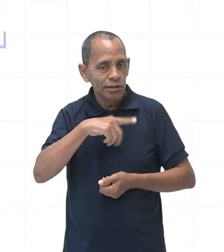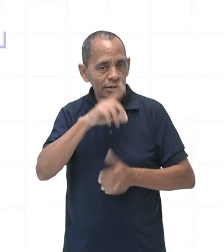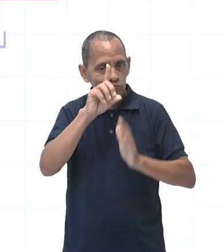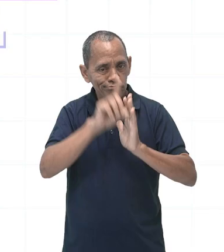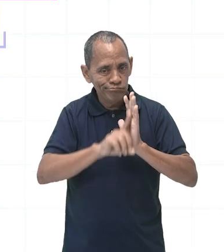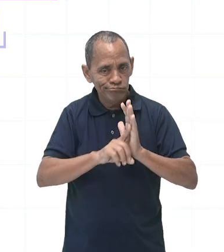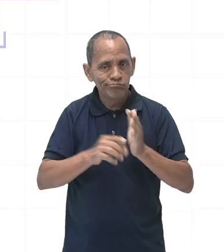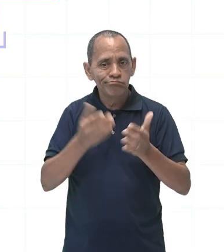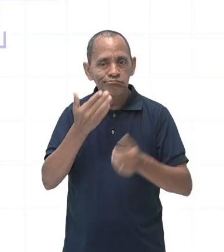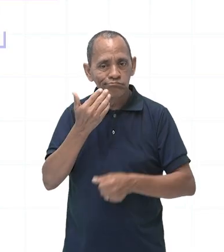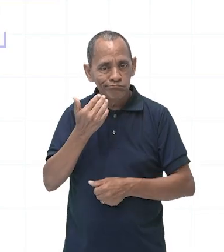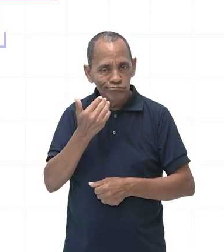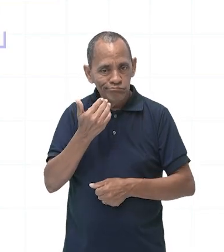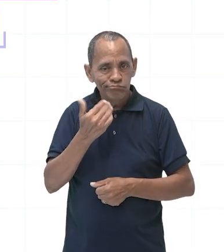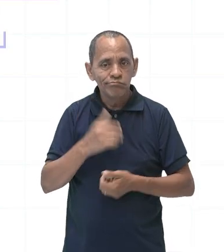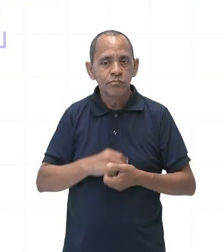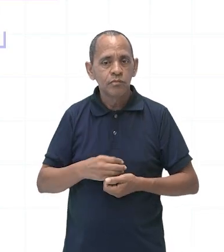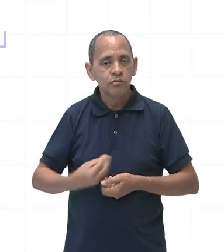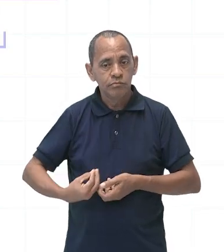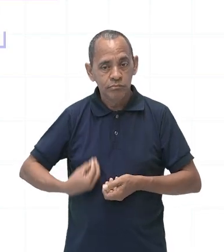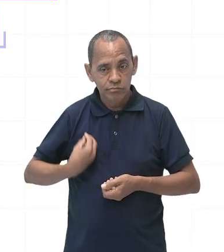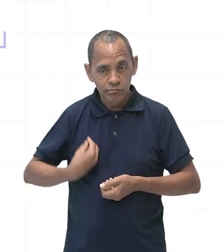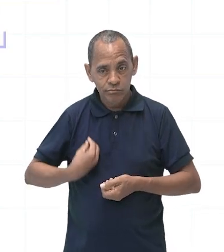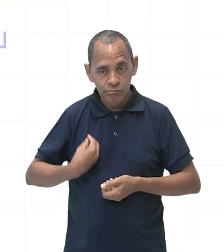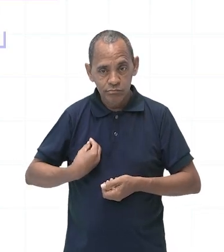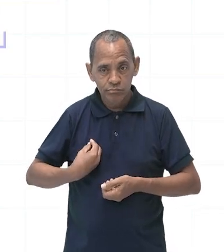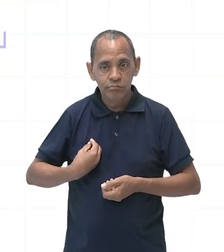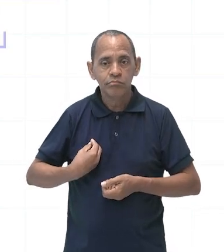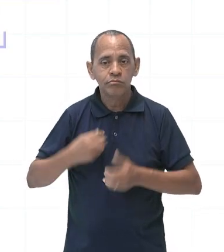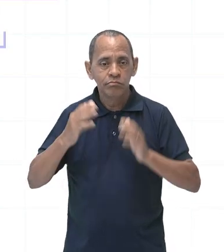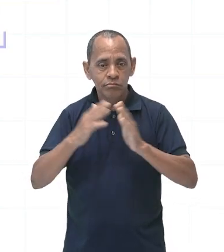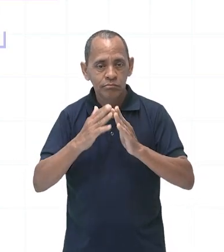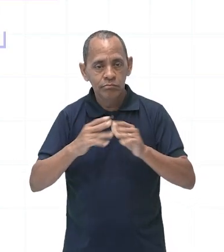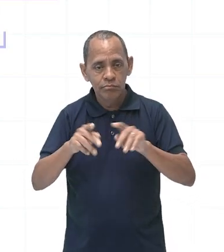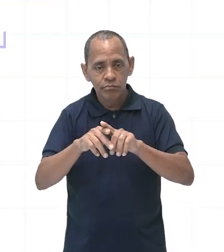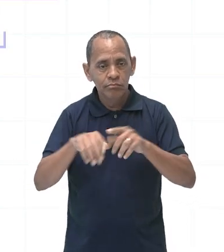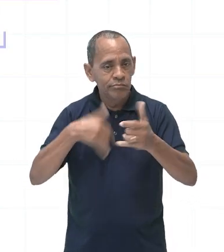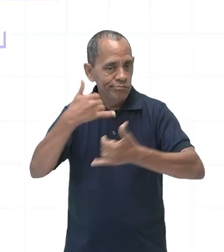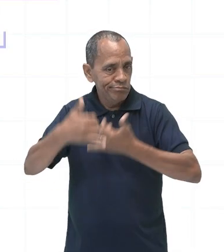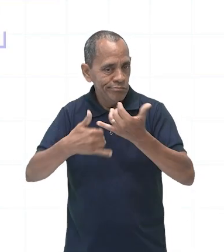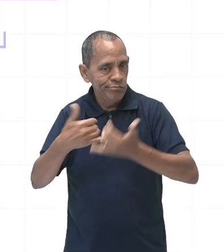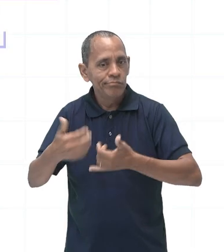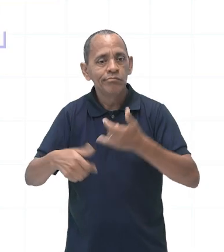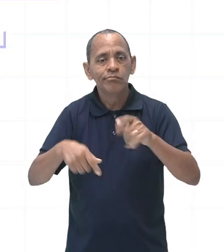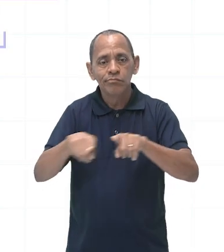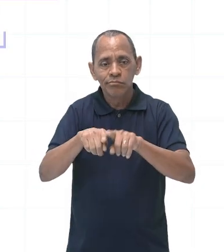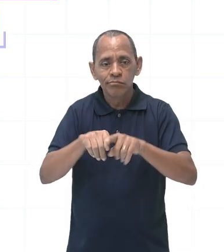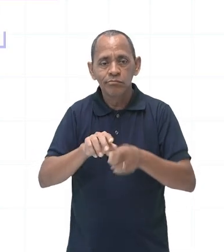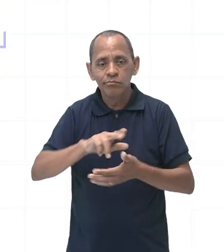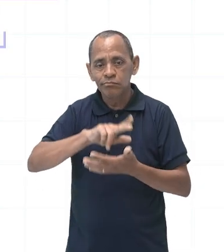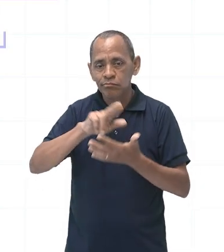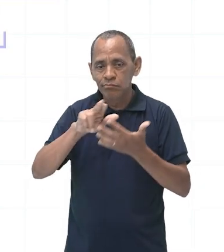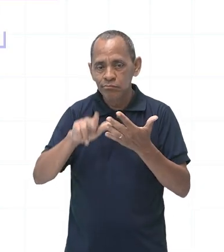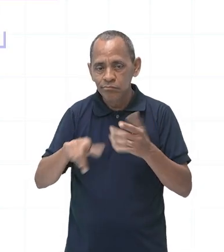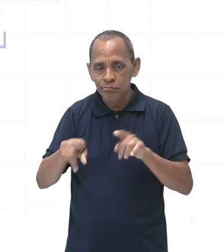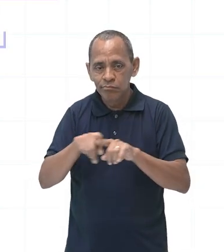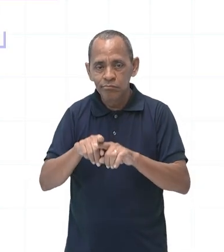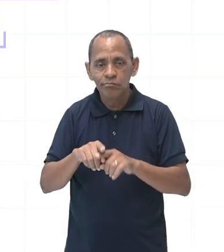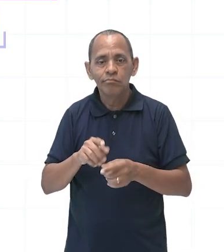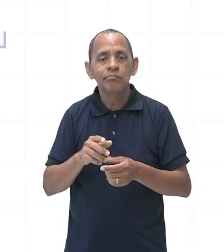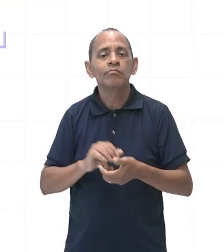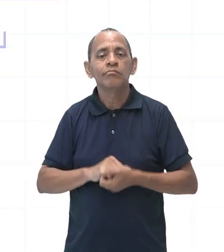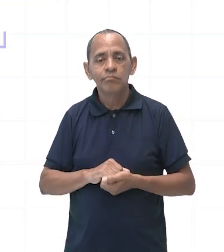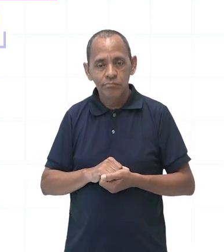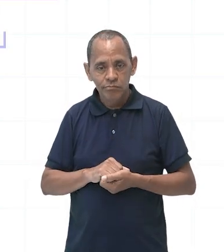quando nós dizemos aí, a criança terá direito à alimentação, à habitação, recreação e assistência